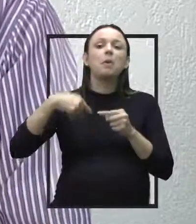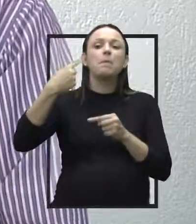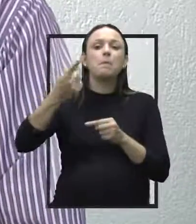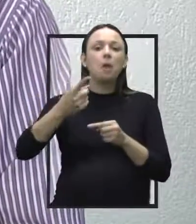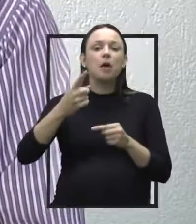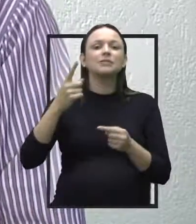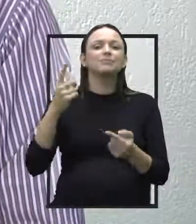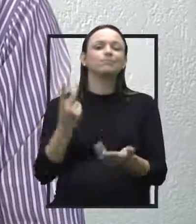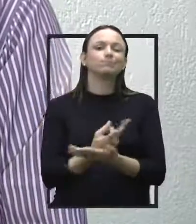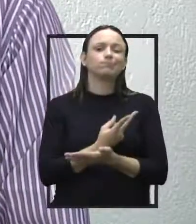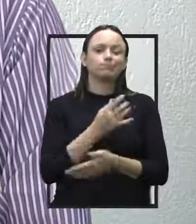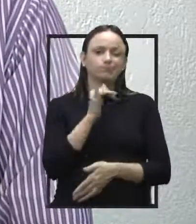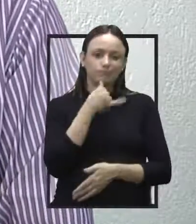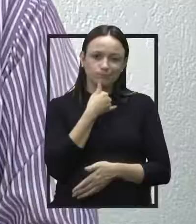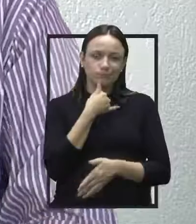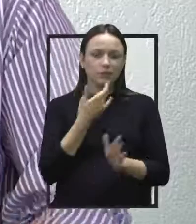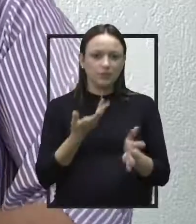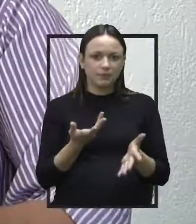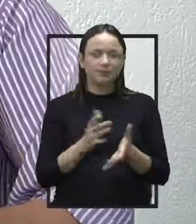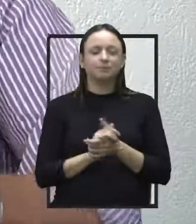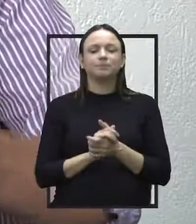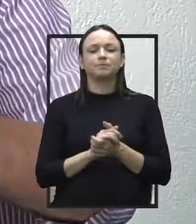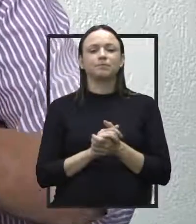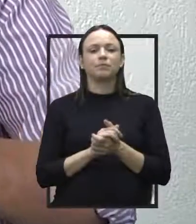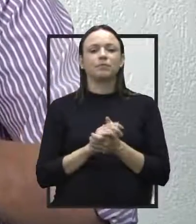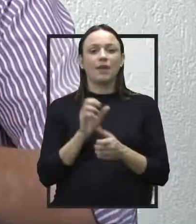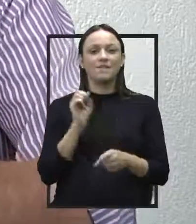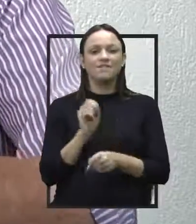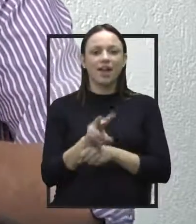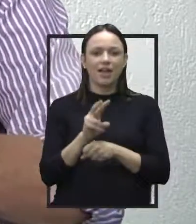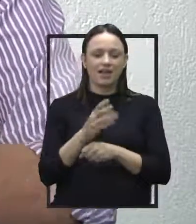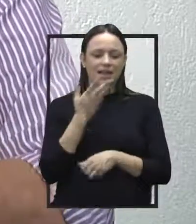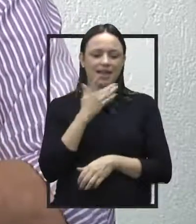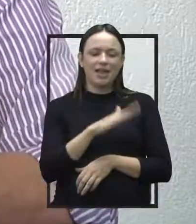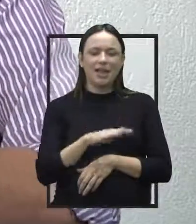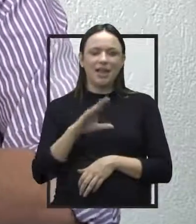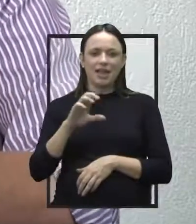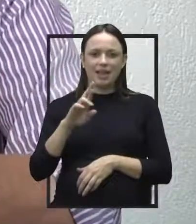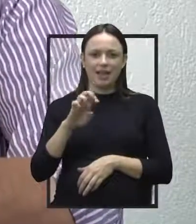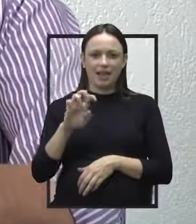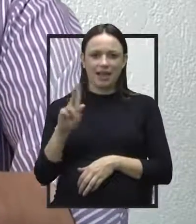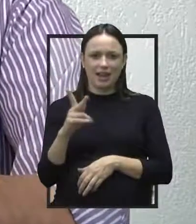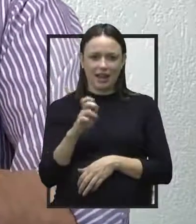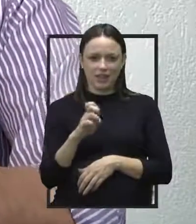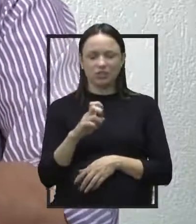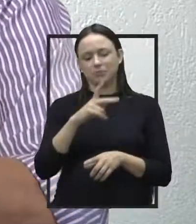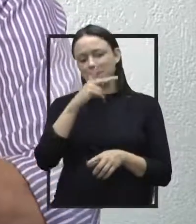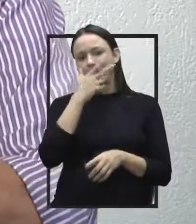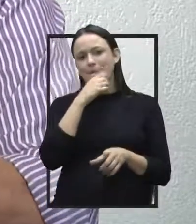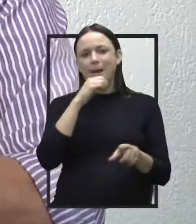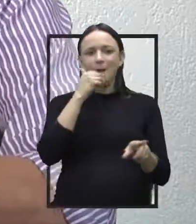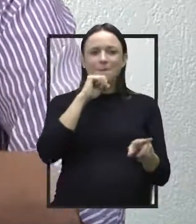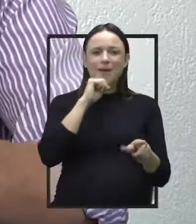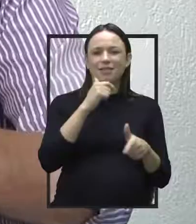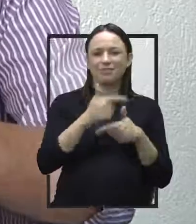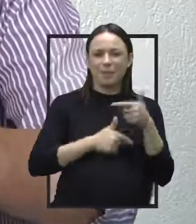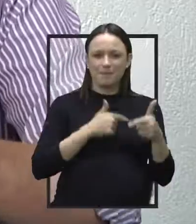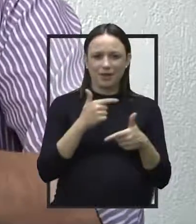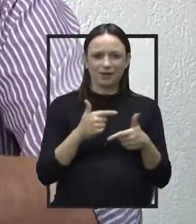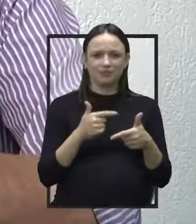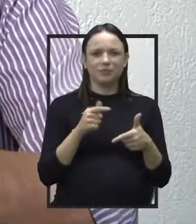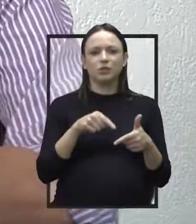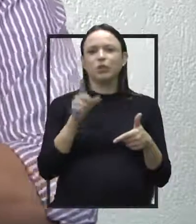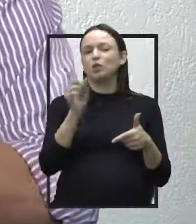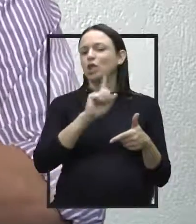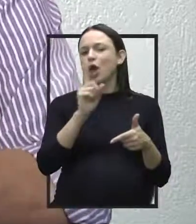ser uma decepção. Com relação à vaga de crianças na creche para quem trabalha, o pai e a mãe trabalham,